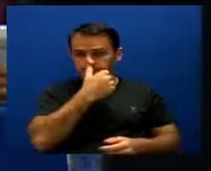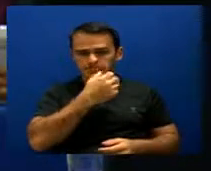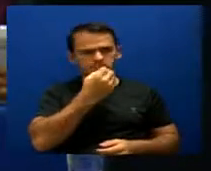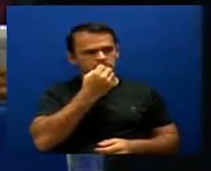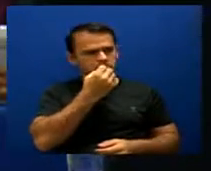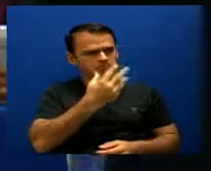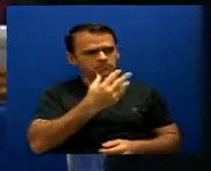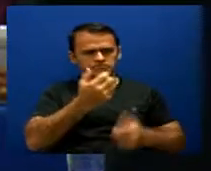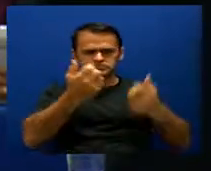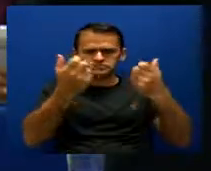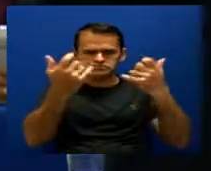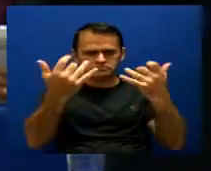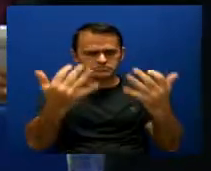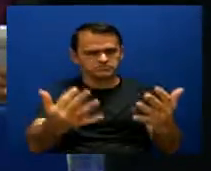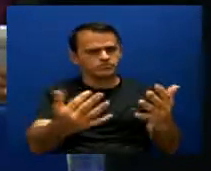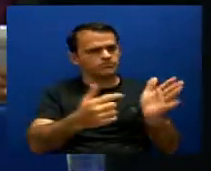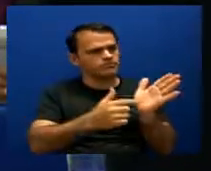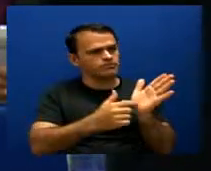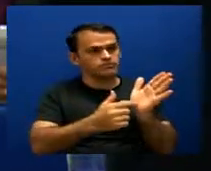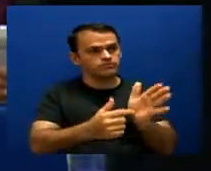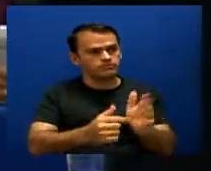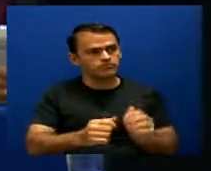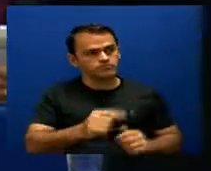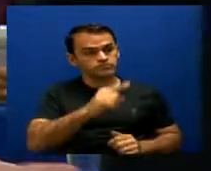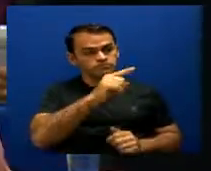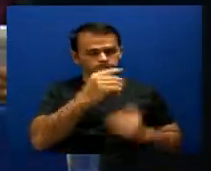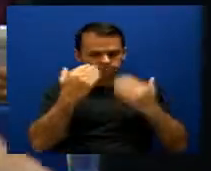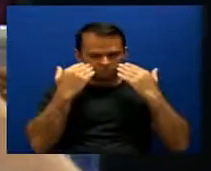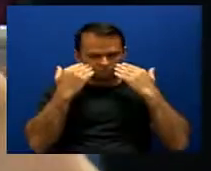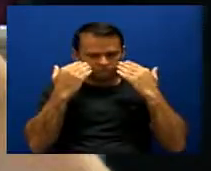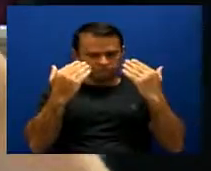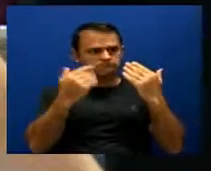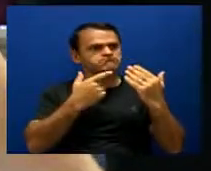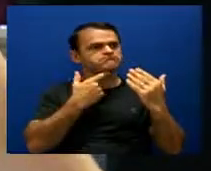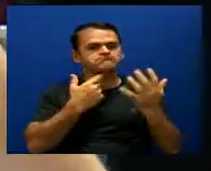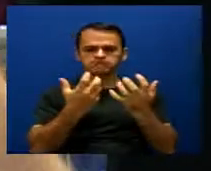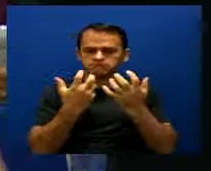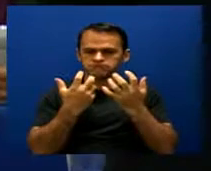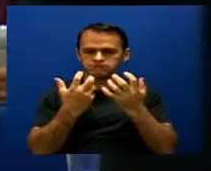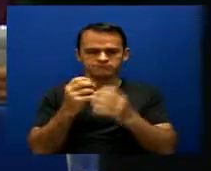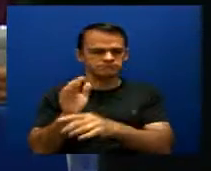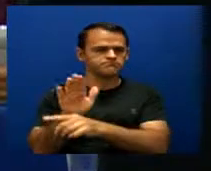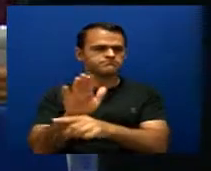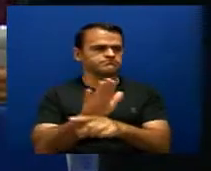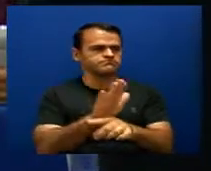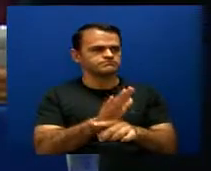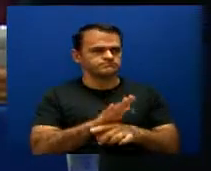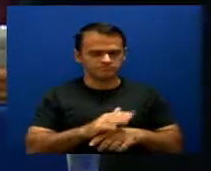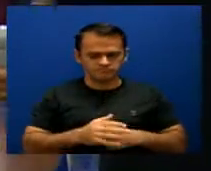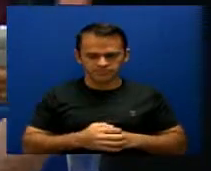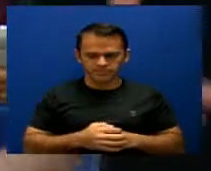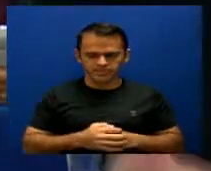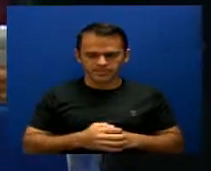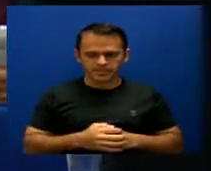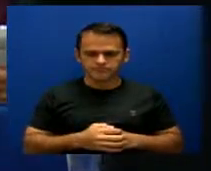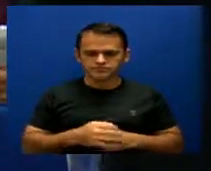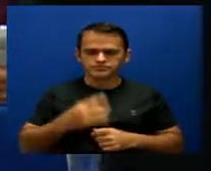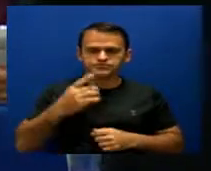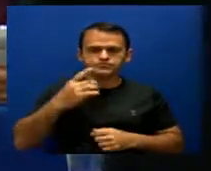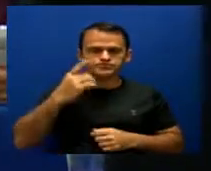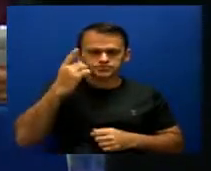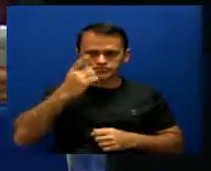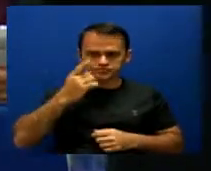apresentando a auditoria, mostrando que está interessado e ainda com o mesmo posicionamento que eu defendo, inclusive o deputado